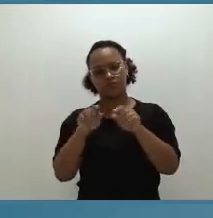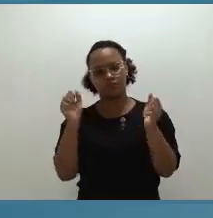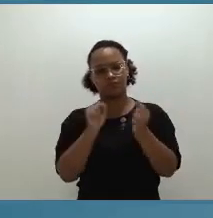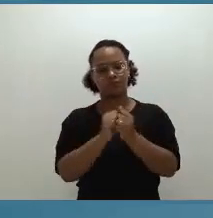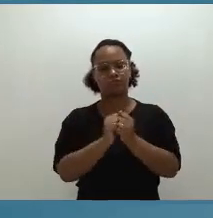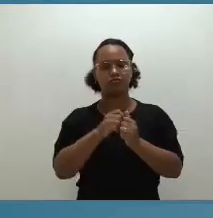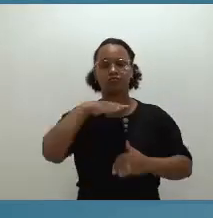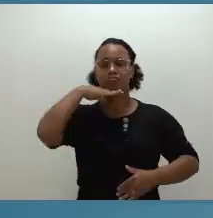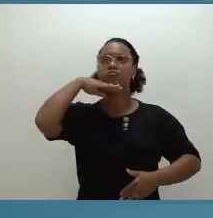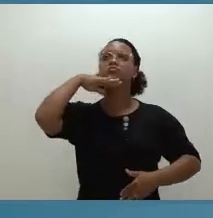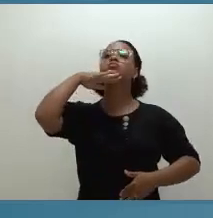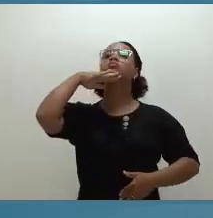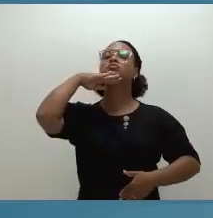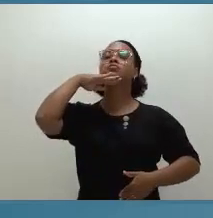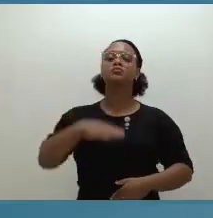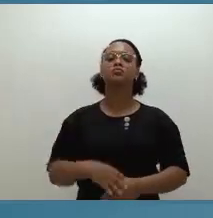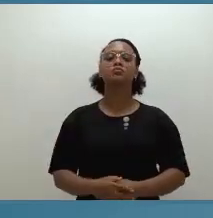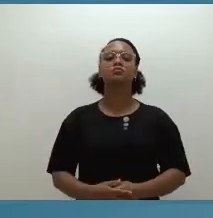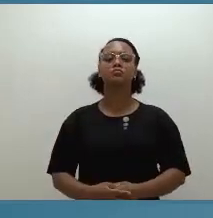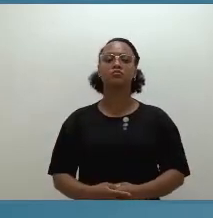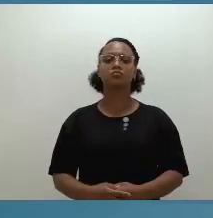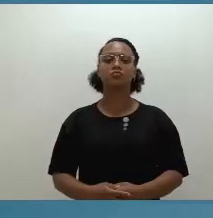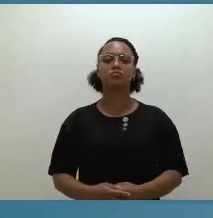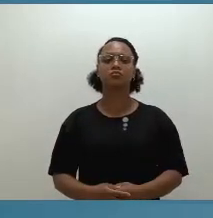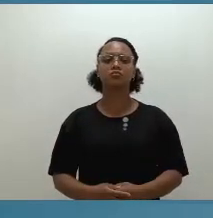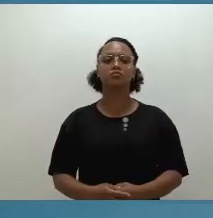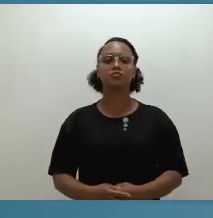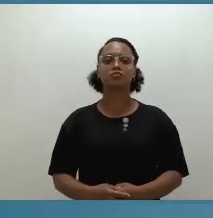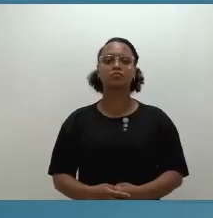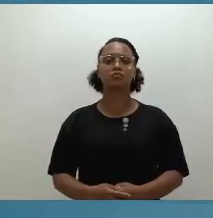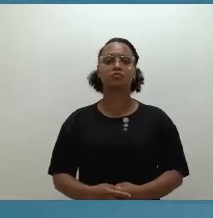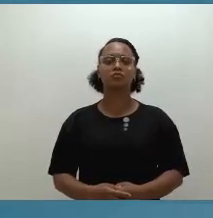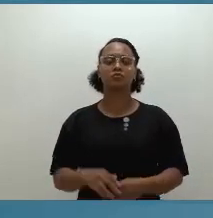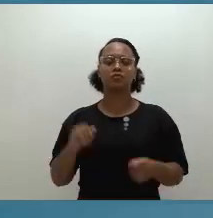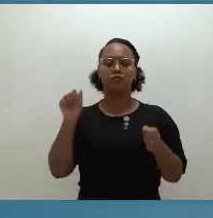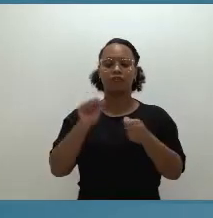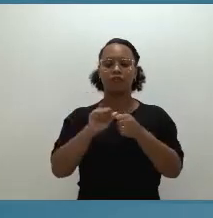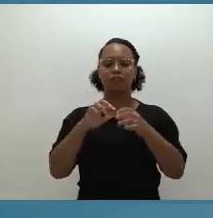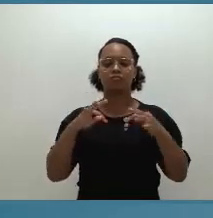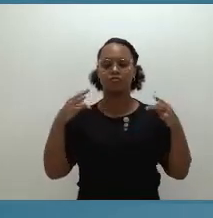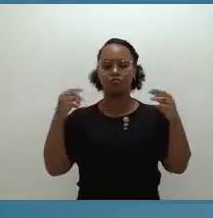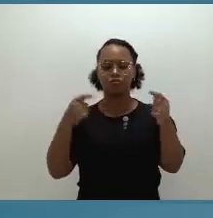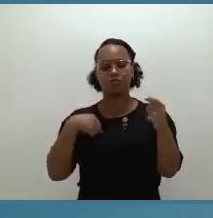cabeça erguida, fazendo tudo o que eu puder, por todos,